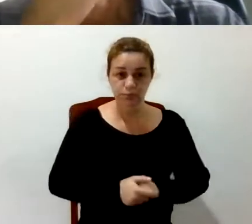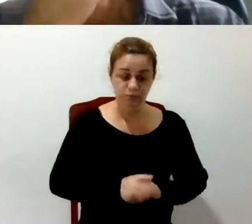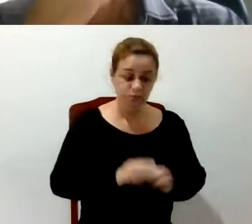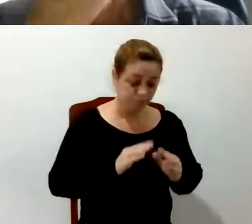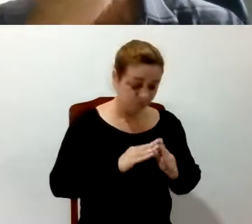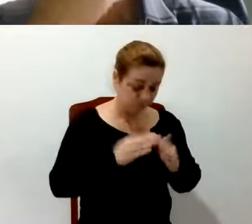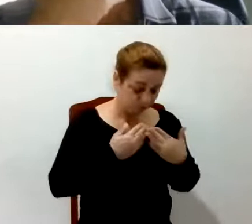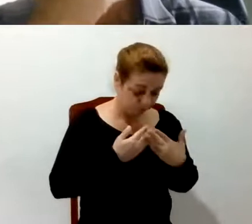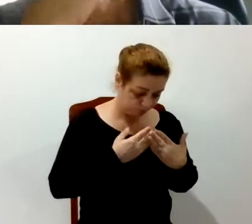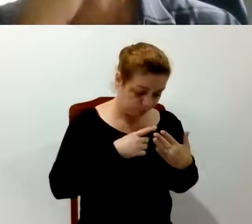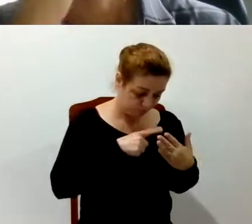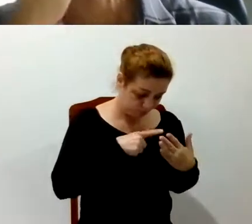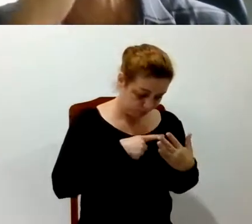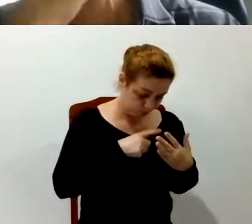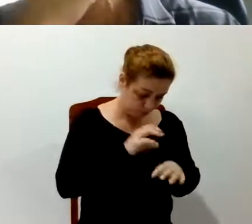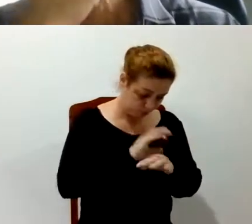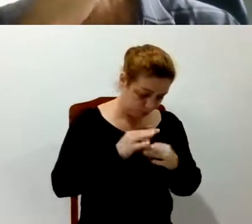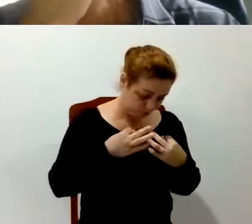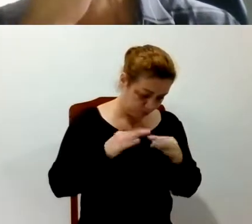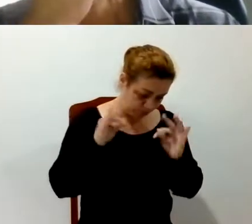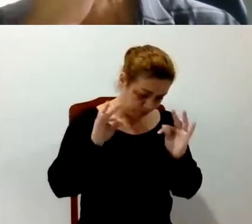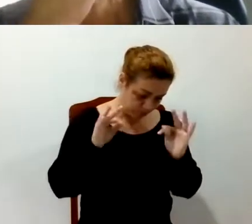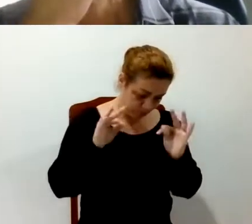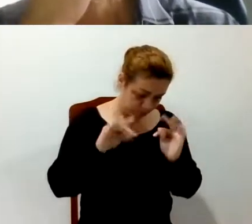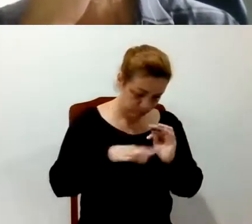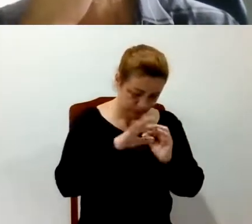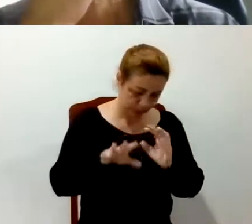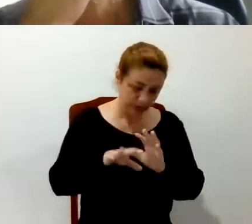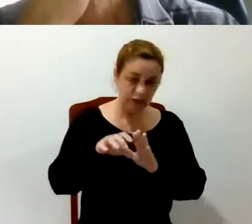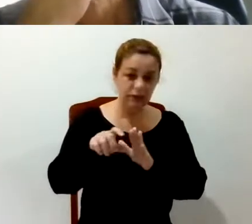que tinha um técnico agropecuário, você tem que ter uma estrutura assim, então